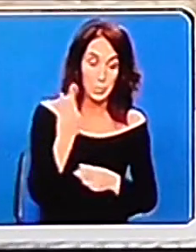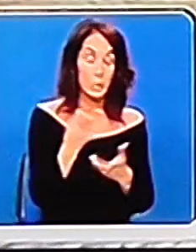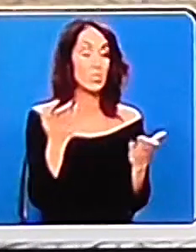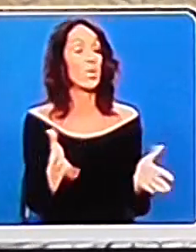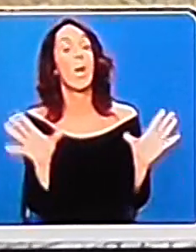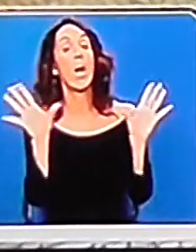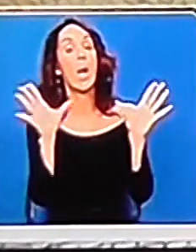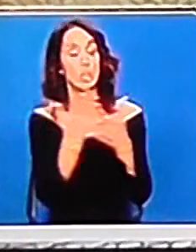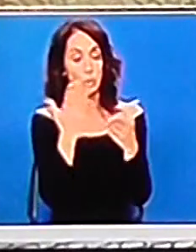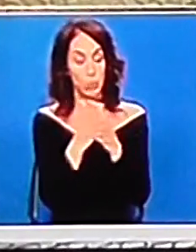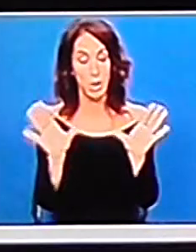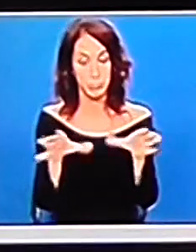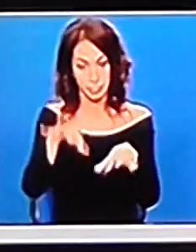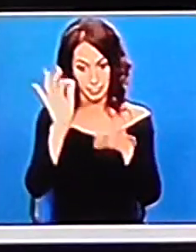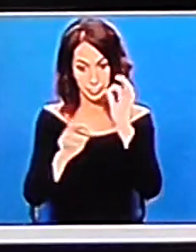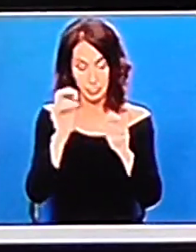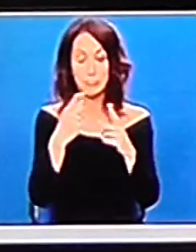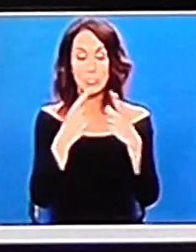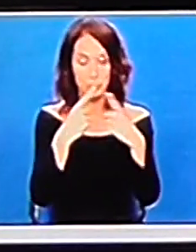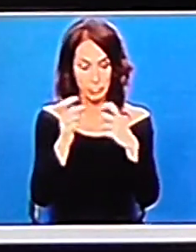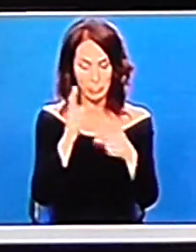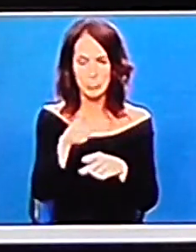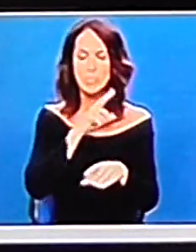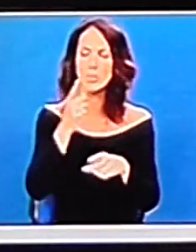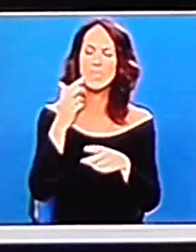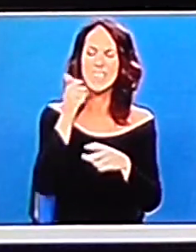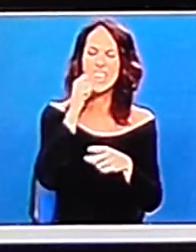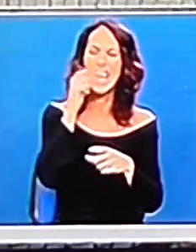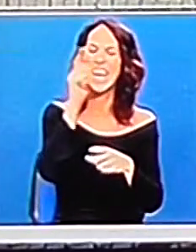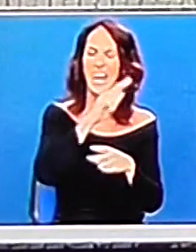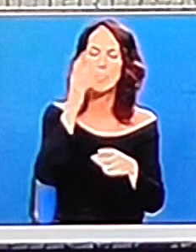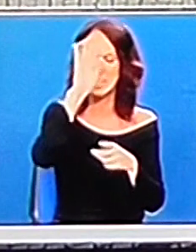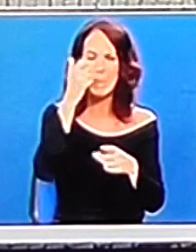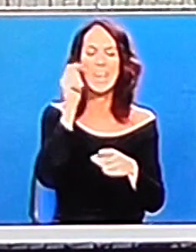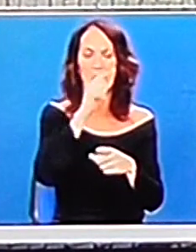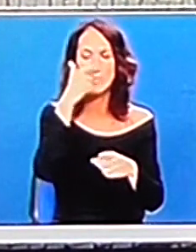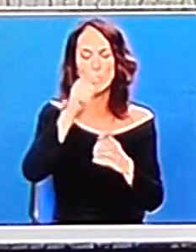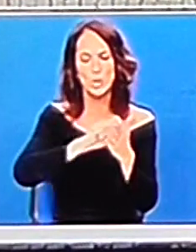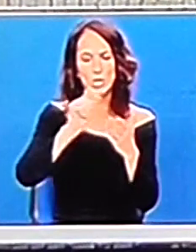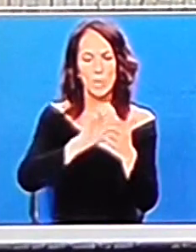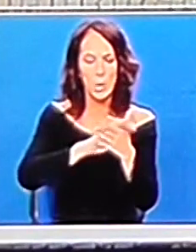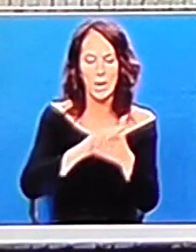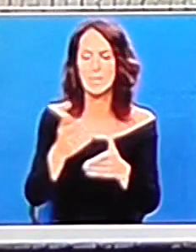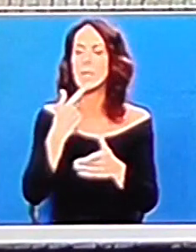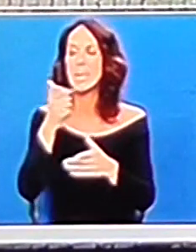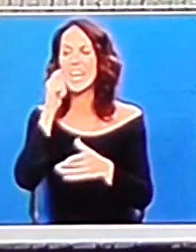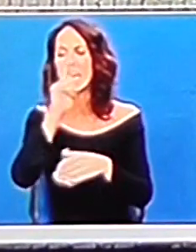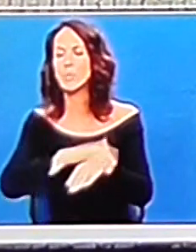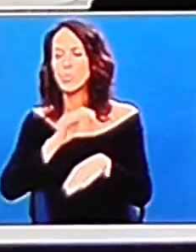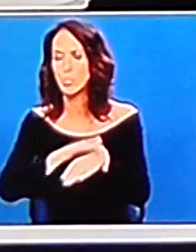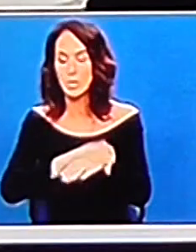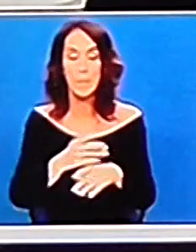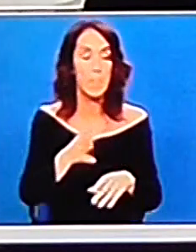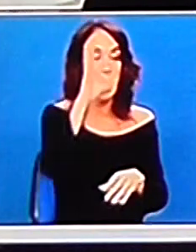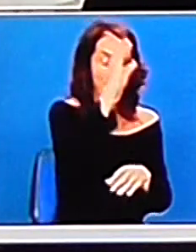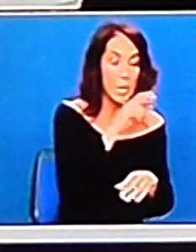uma comissão de inquérito para entrevistar as entidades identificadas nas cartas e eventuais testemunhas os abusos